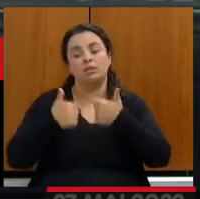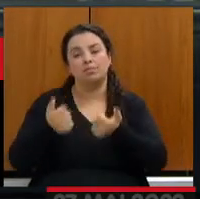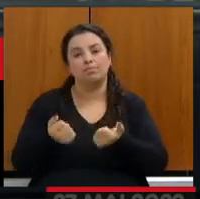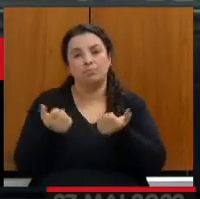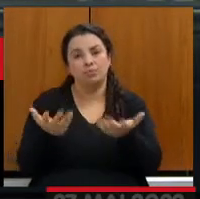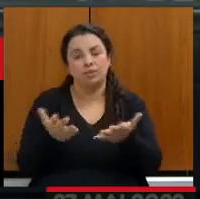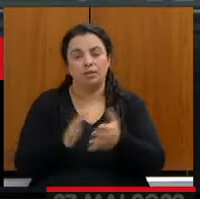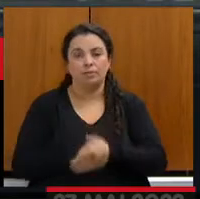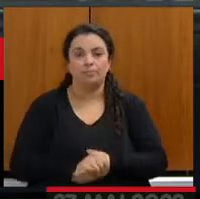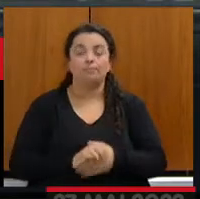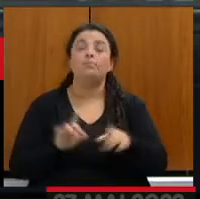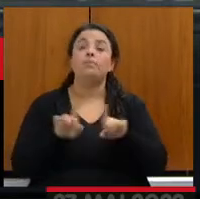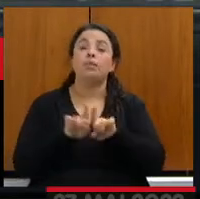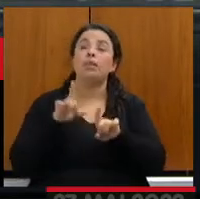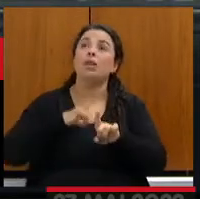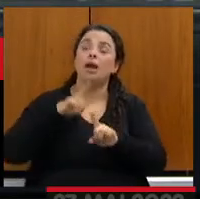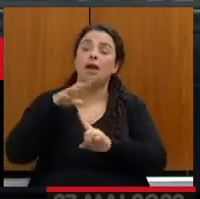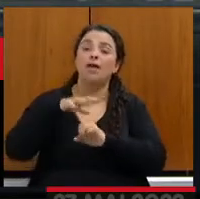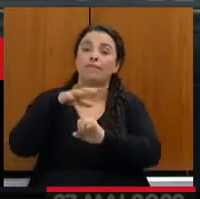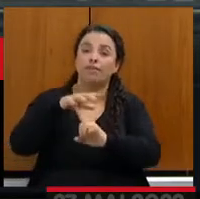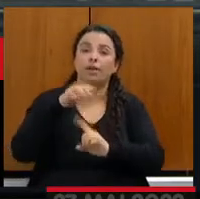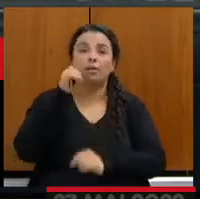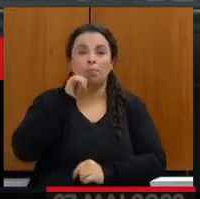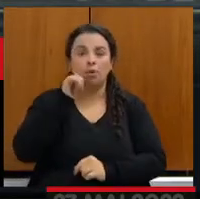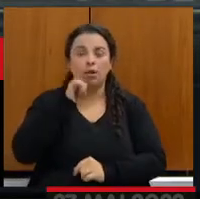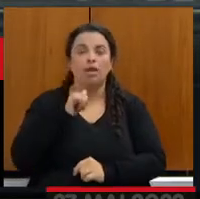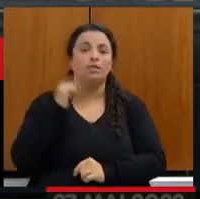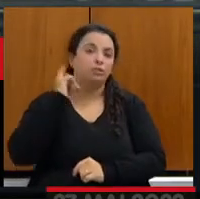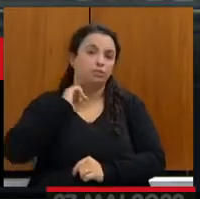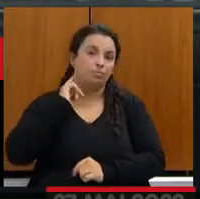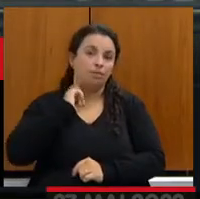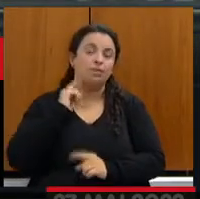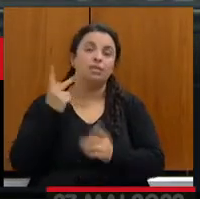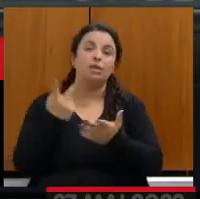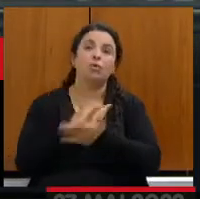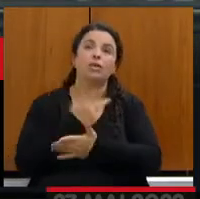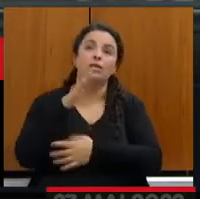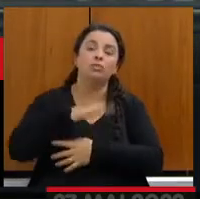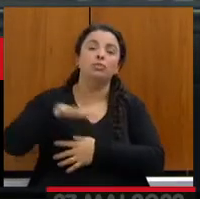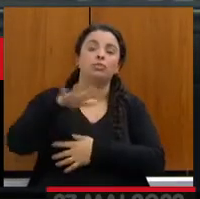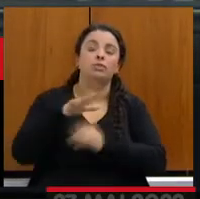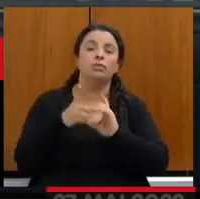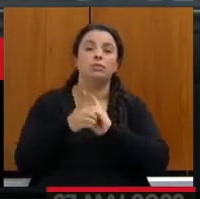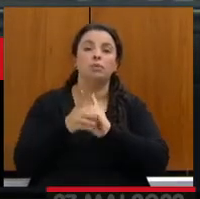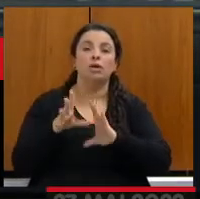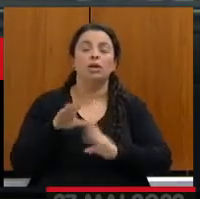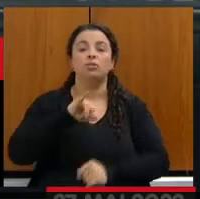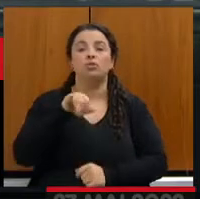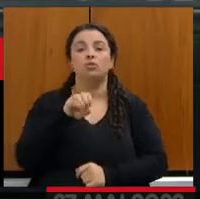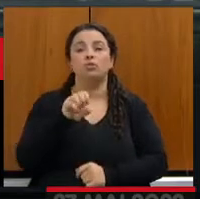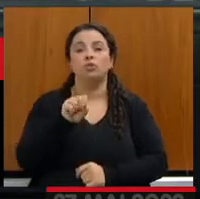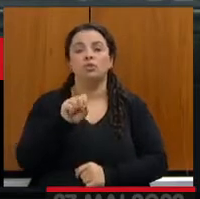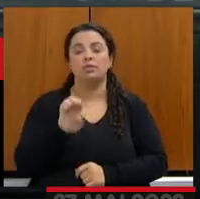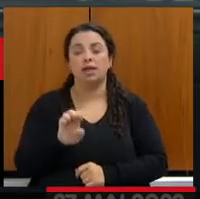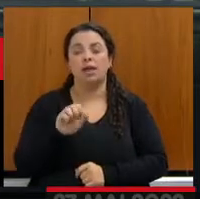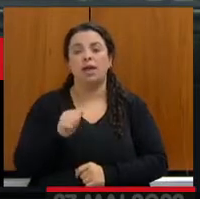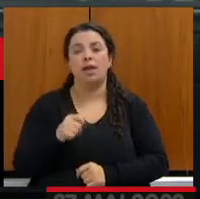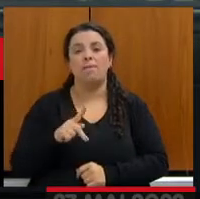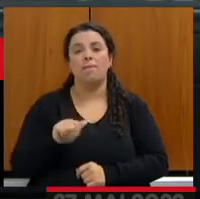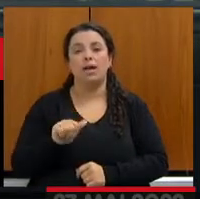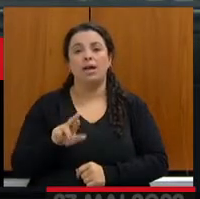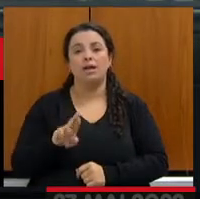a feira mulheres de minas que acontece no espaço democrático José Aparecido de Oliveira que exibe o